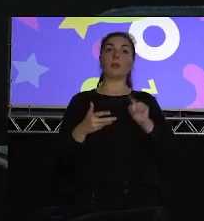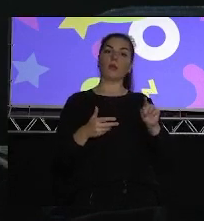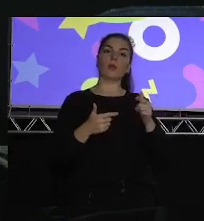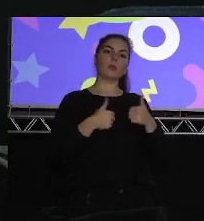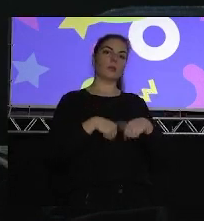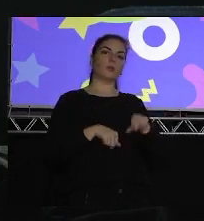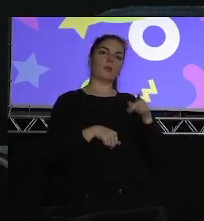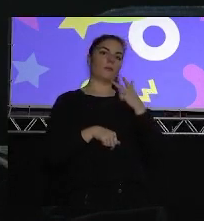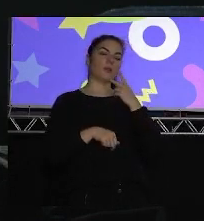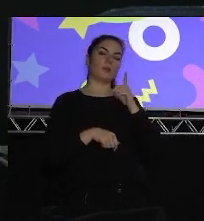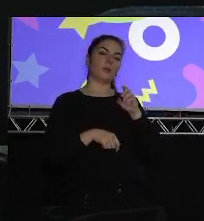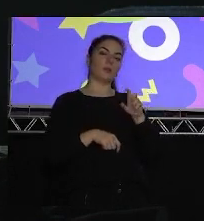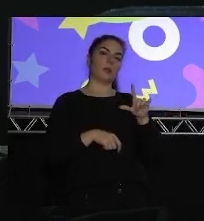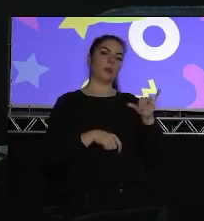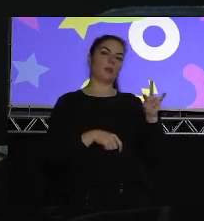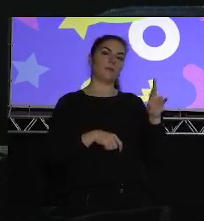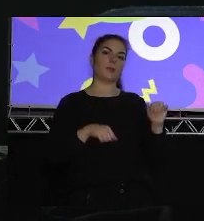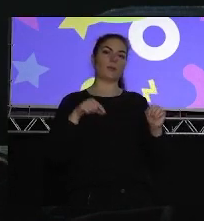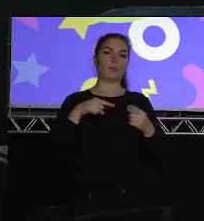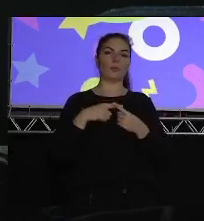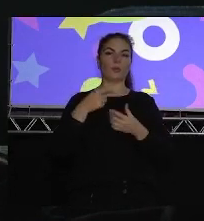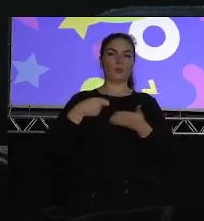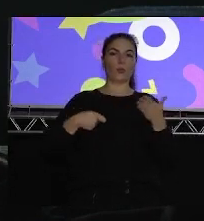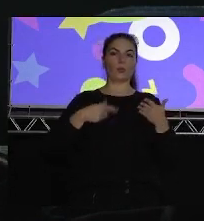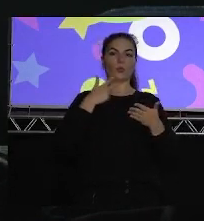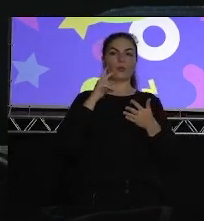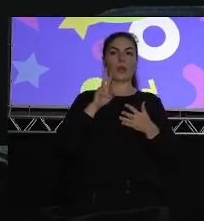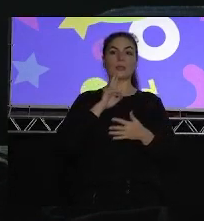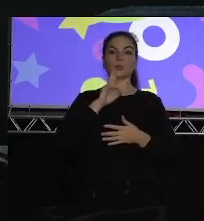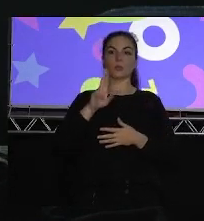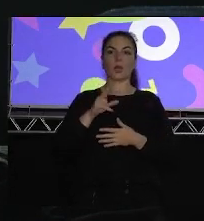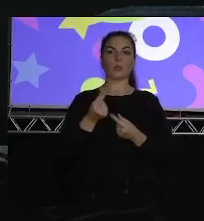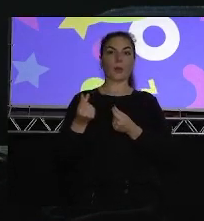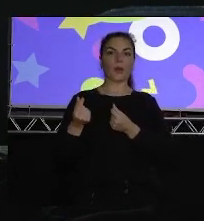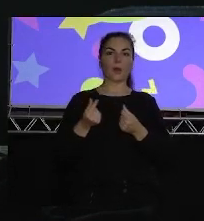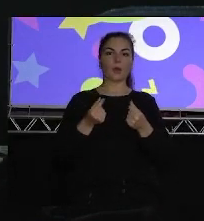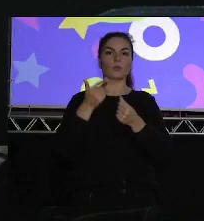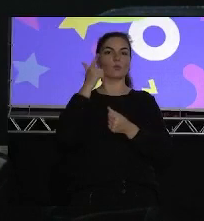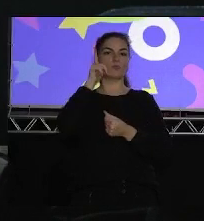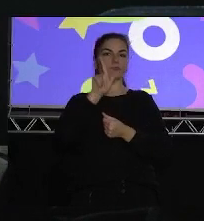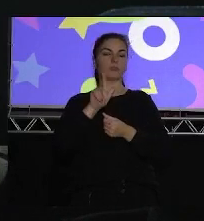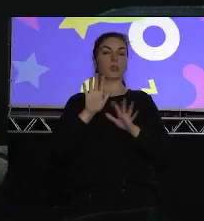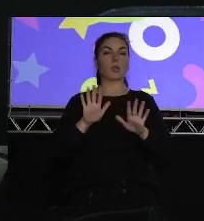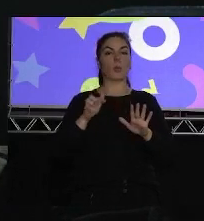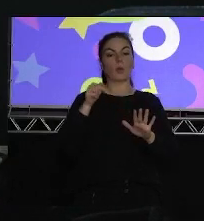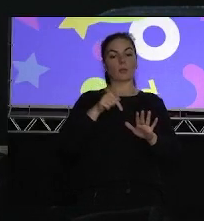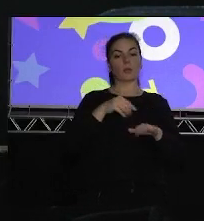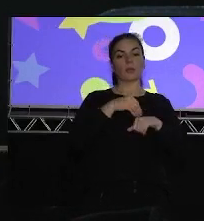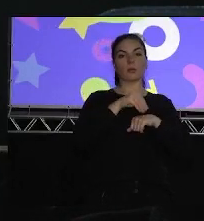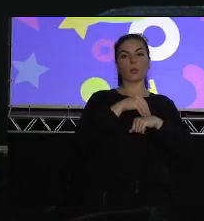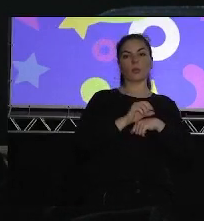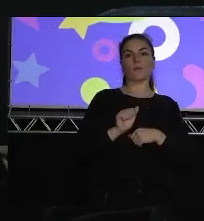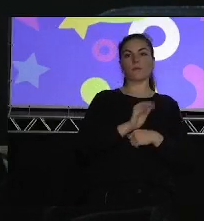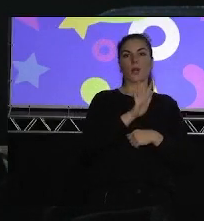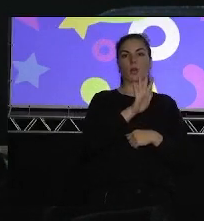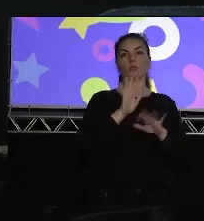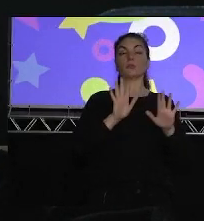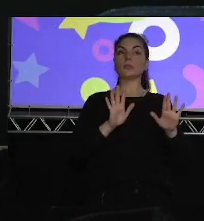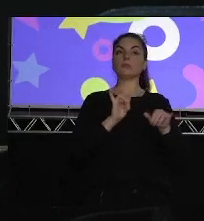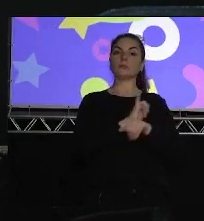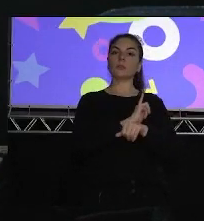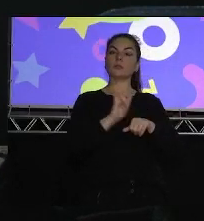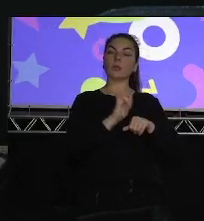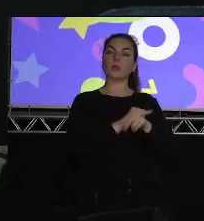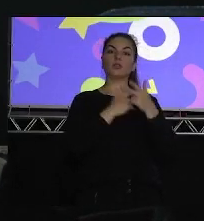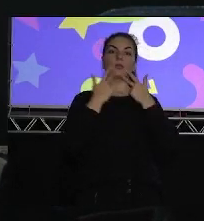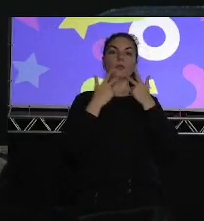Value Delivery, Michael Porter orienta a resultado, ganho, finanças. Aqui não, aqui a gente está orientando a valor. Se a tua estratégia é dizer